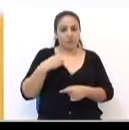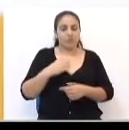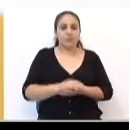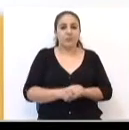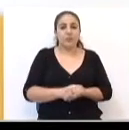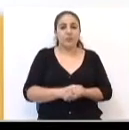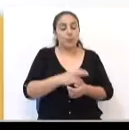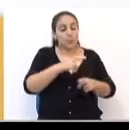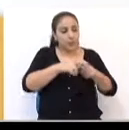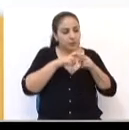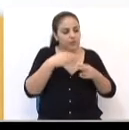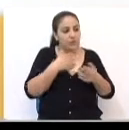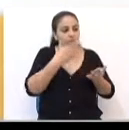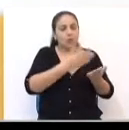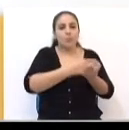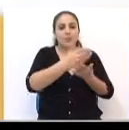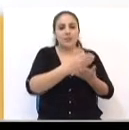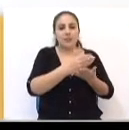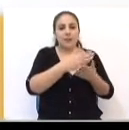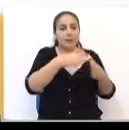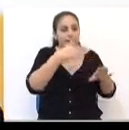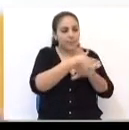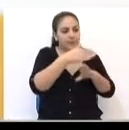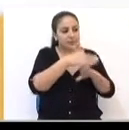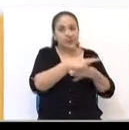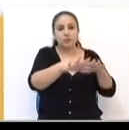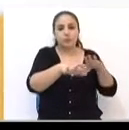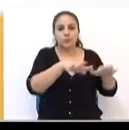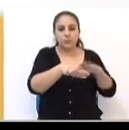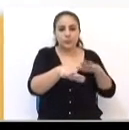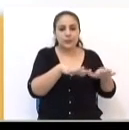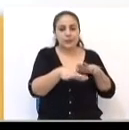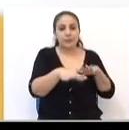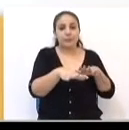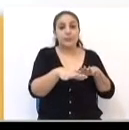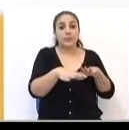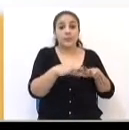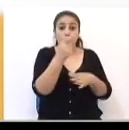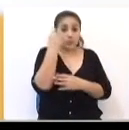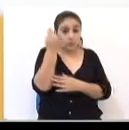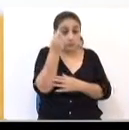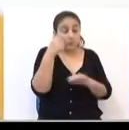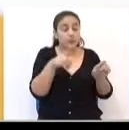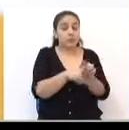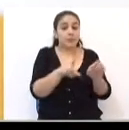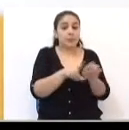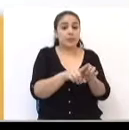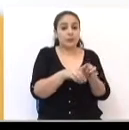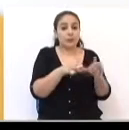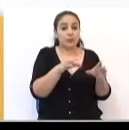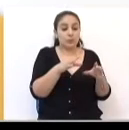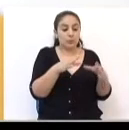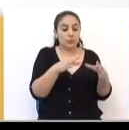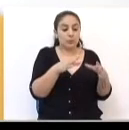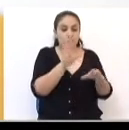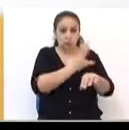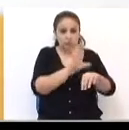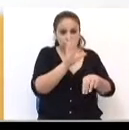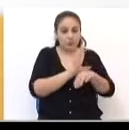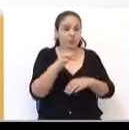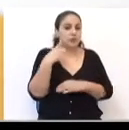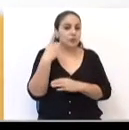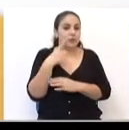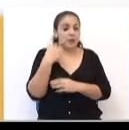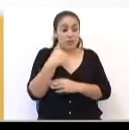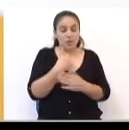movimentos parlamentaristas no Rio Grande do Sul e dentro da academia, no curso de Direito, a defender essas ideias. E em determinado momento,